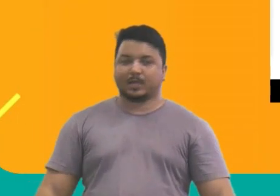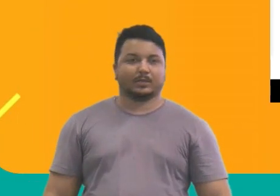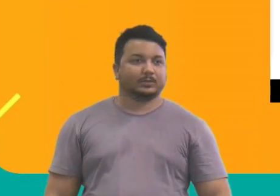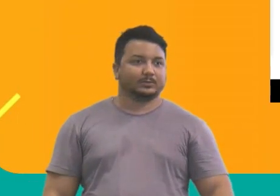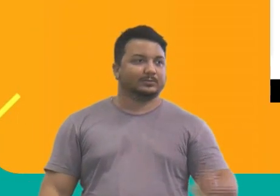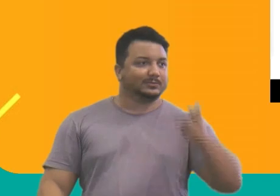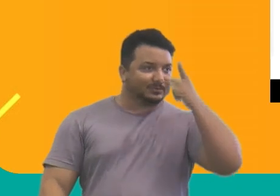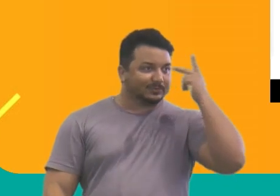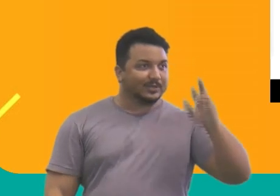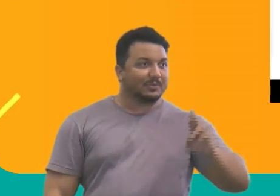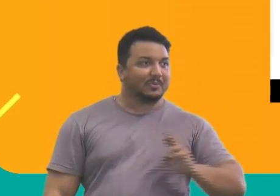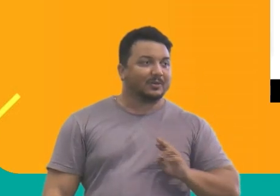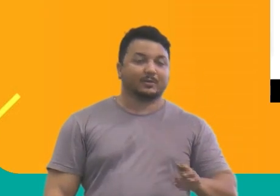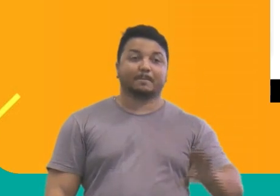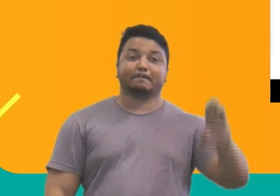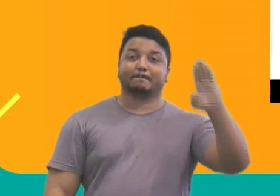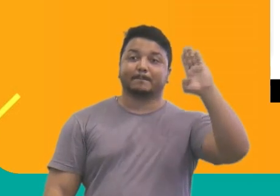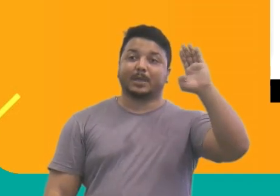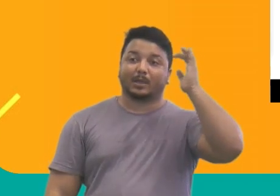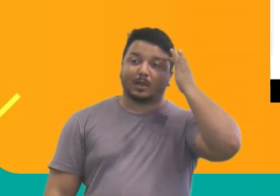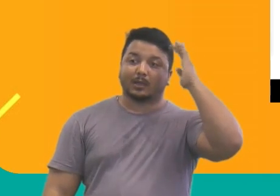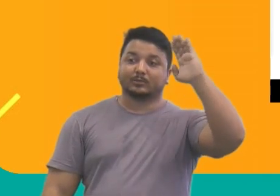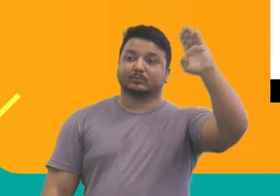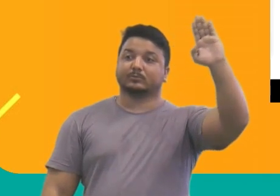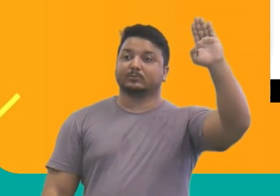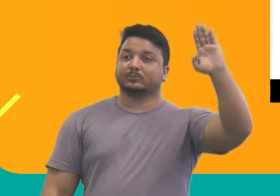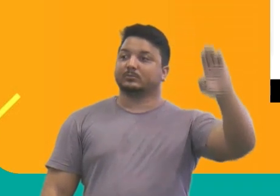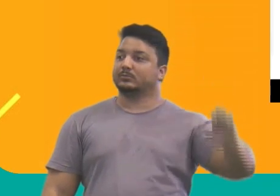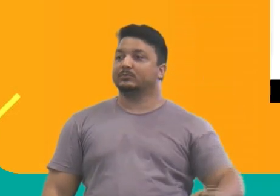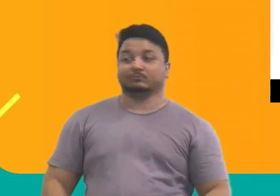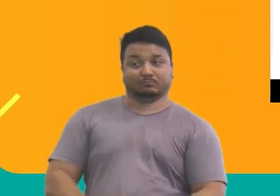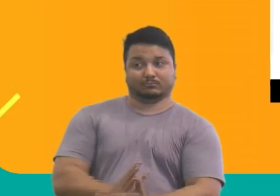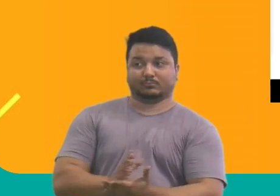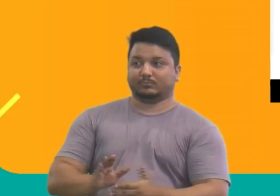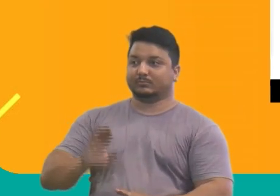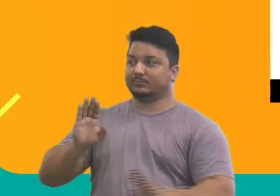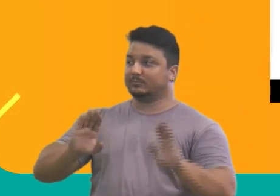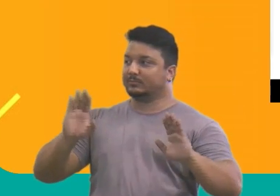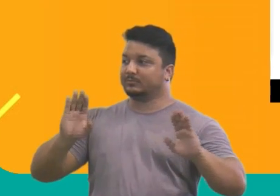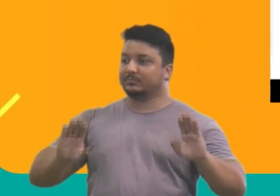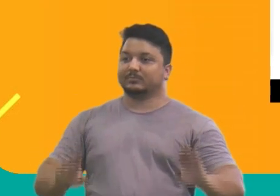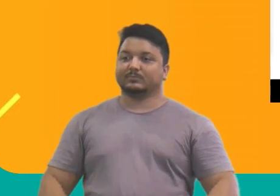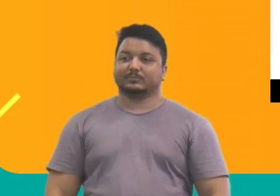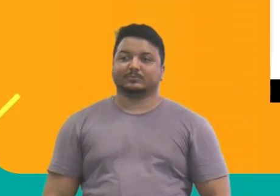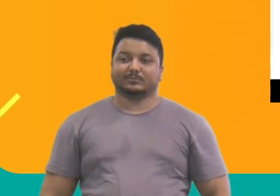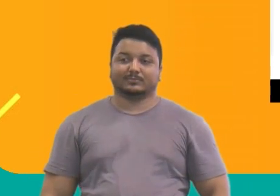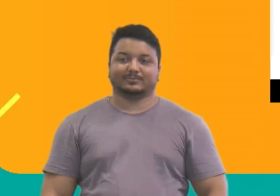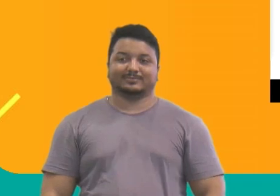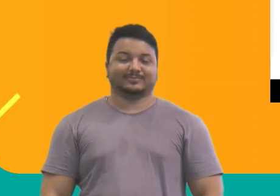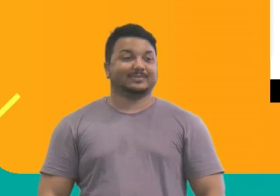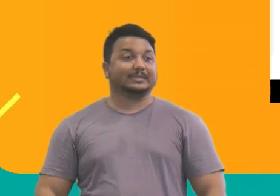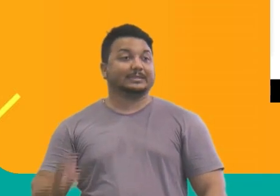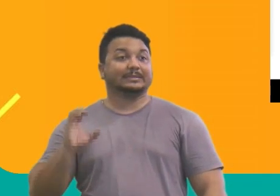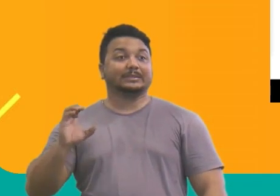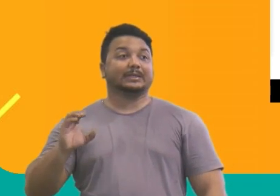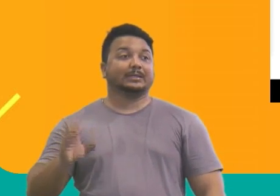pessoas respondendo, né? E B, eutrofização? Oh, e o pessoal da eutrofização já começou a aparecer. E